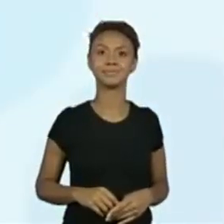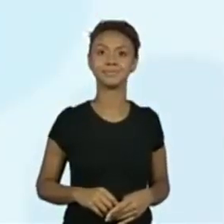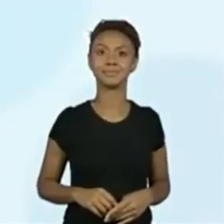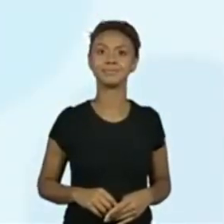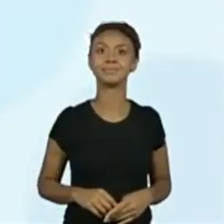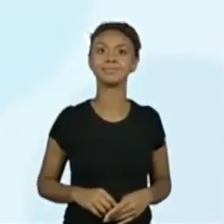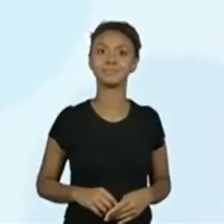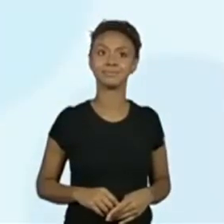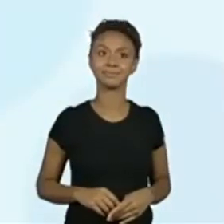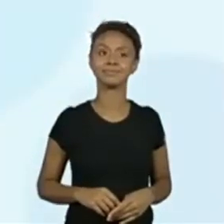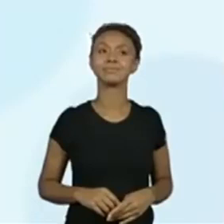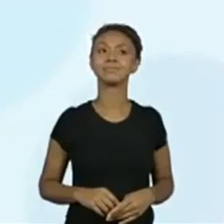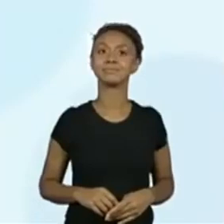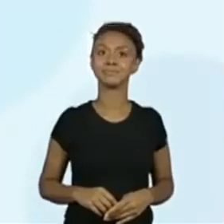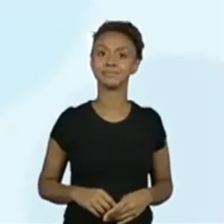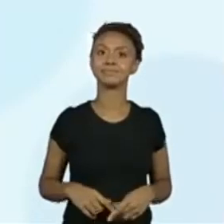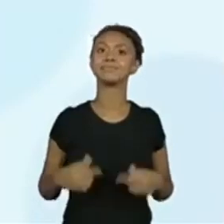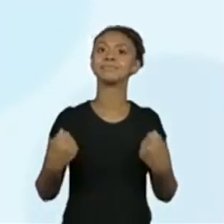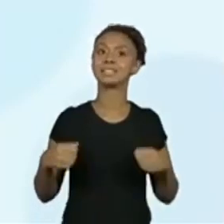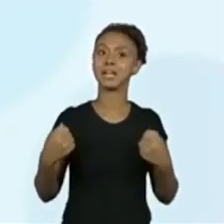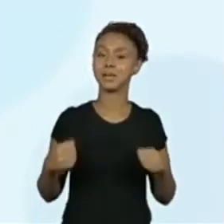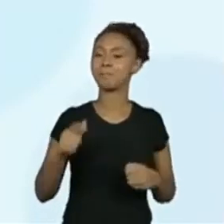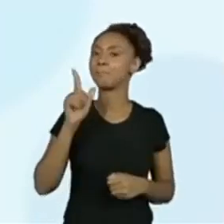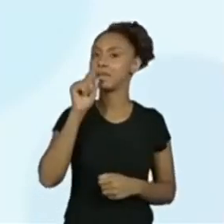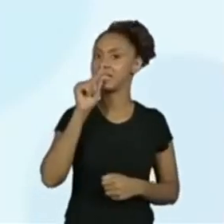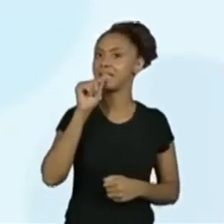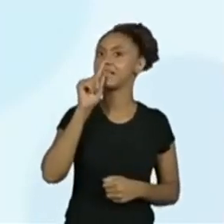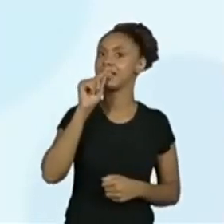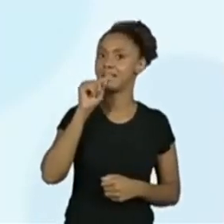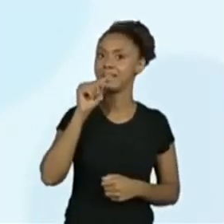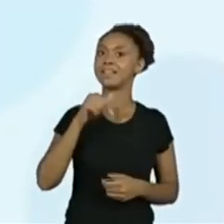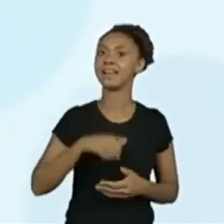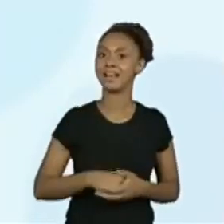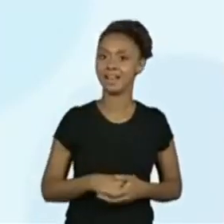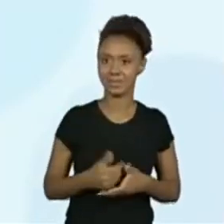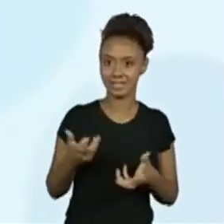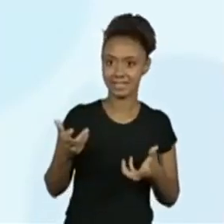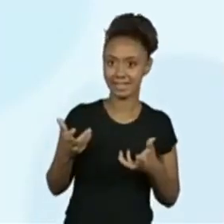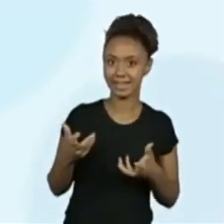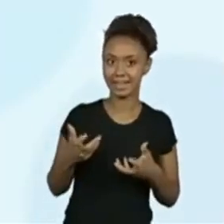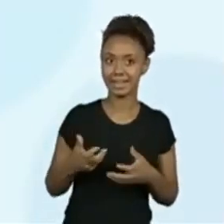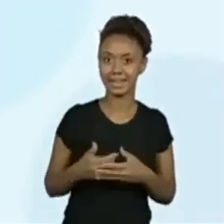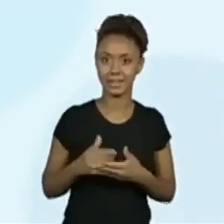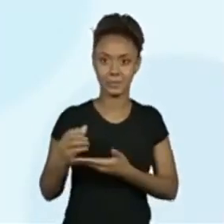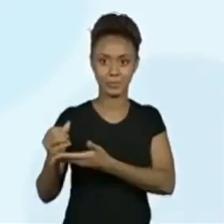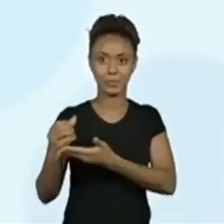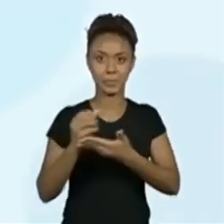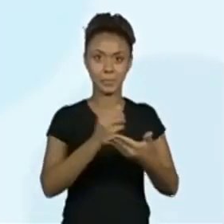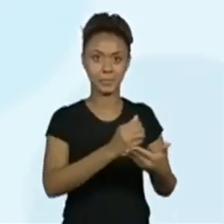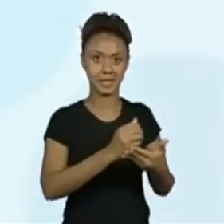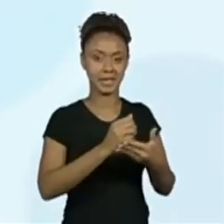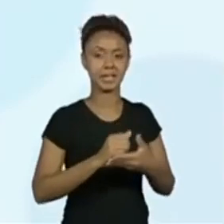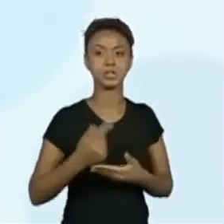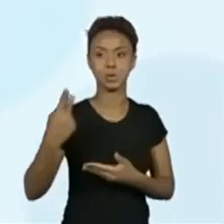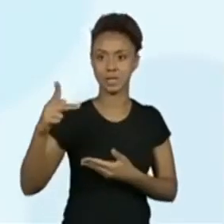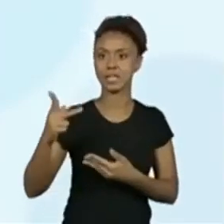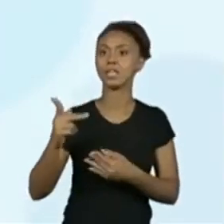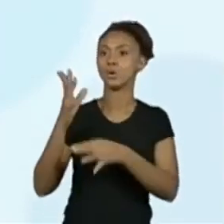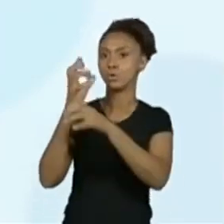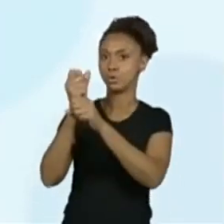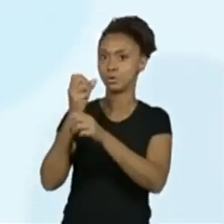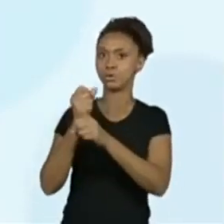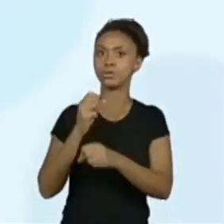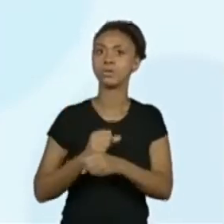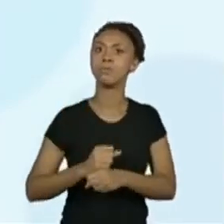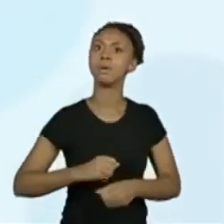Acho que a gente vai precisar de uma água para a professora Vivi. Eu Nossa. Falo para você, você quer? Por favor. Tá, somos seus pontos.